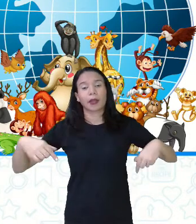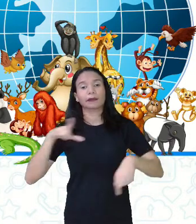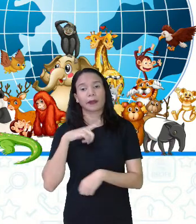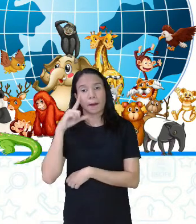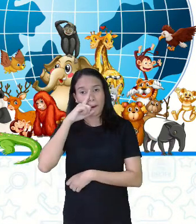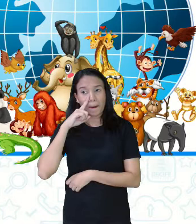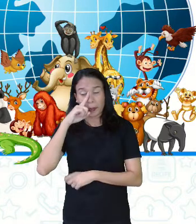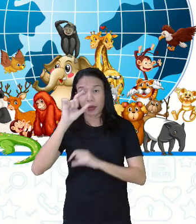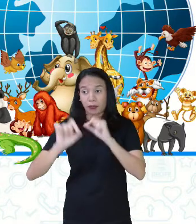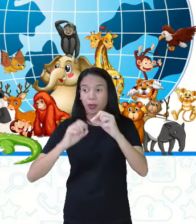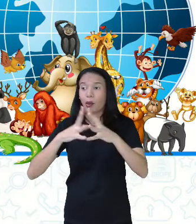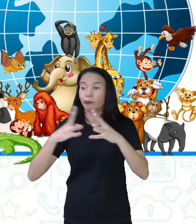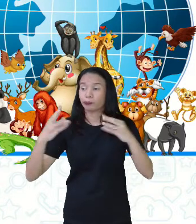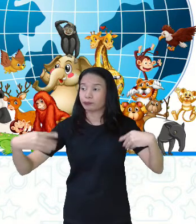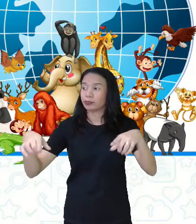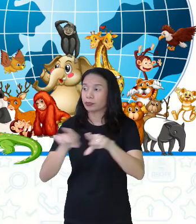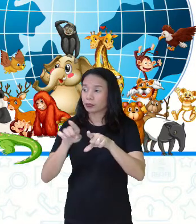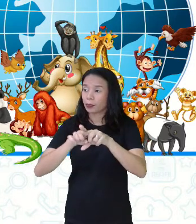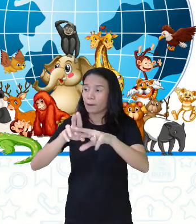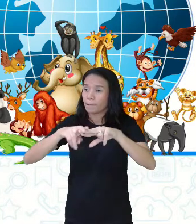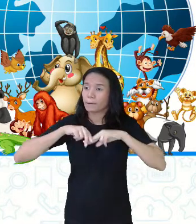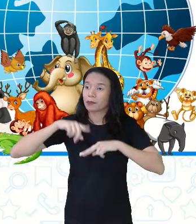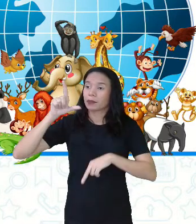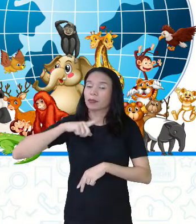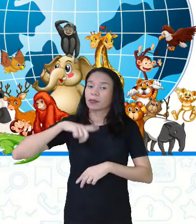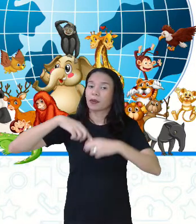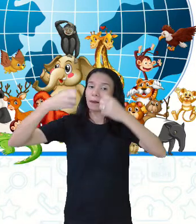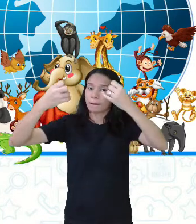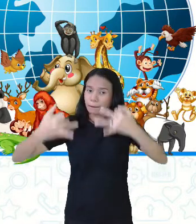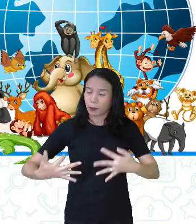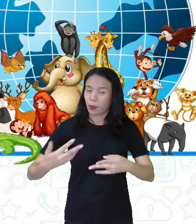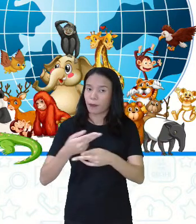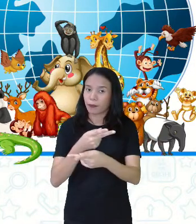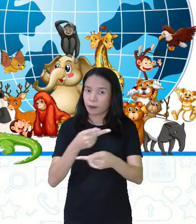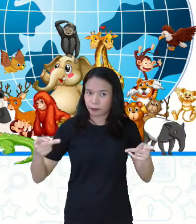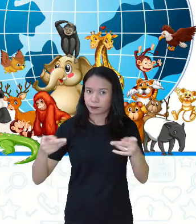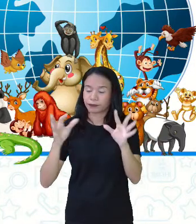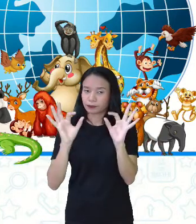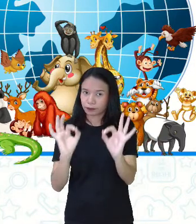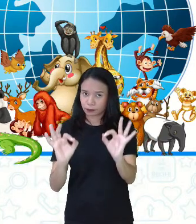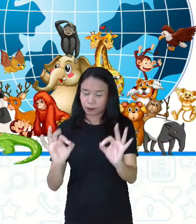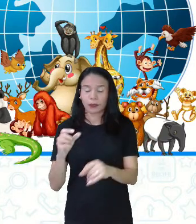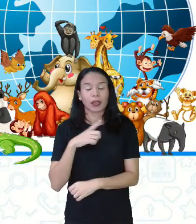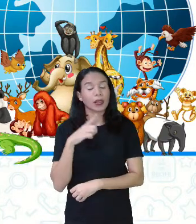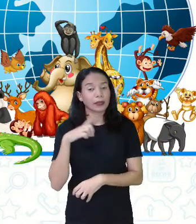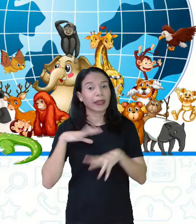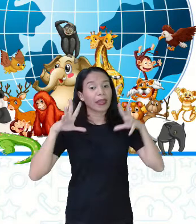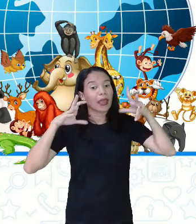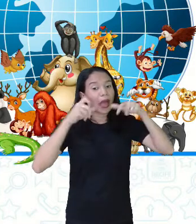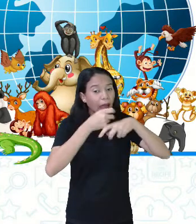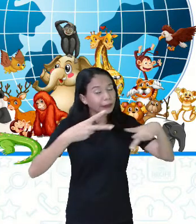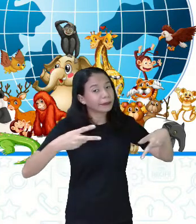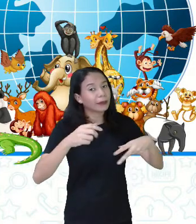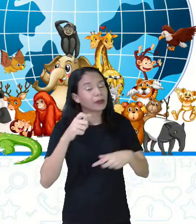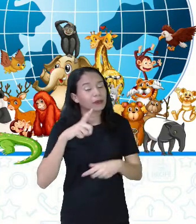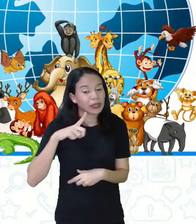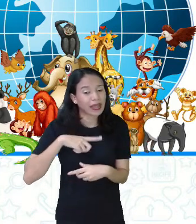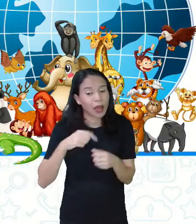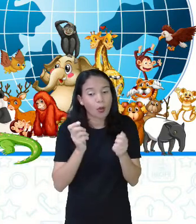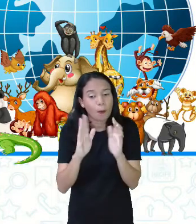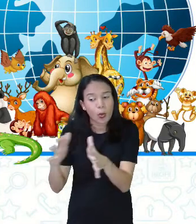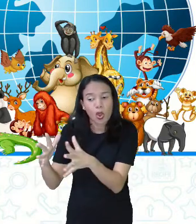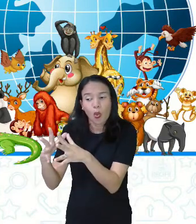serem extintos. Então, foi o que eu falei para vocês, não é? Existem animais que estão em extinção